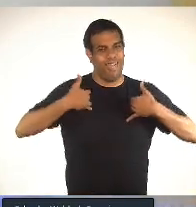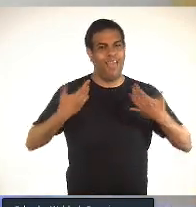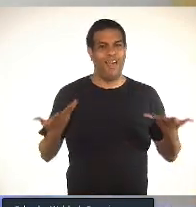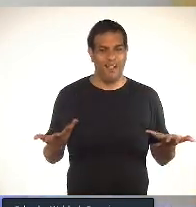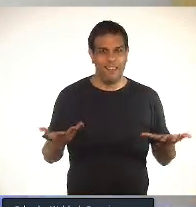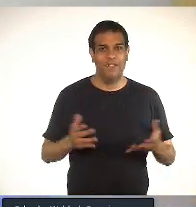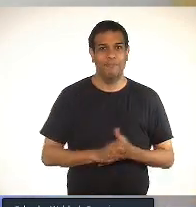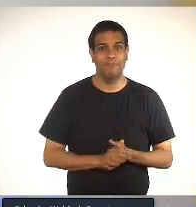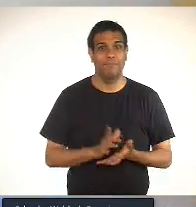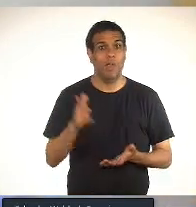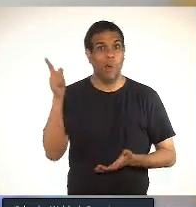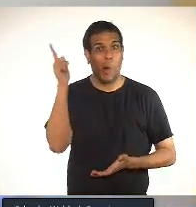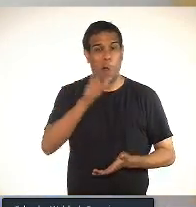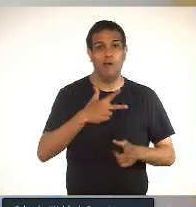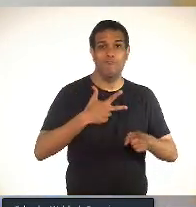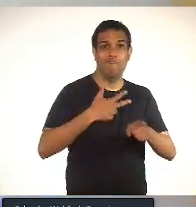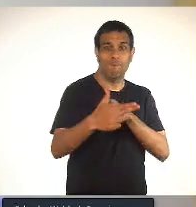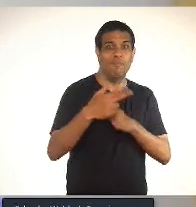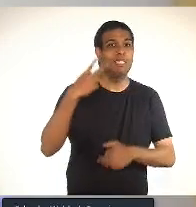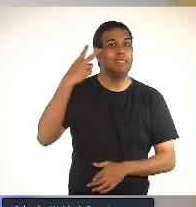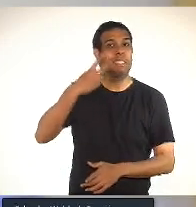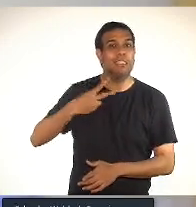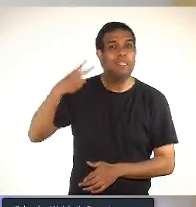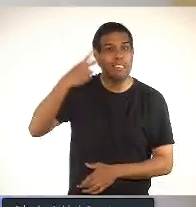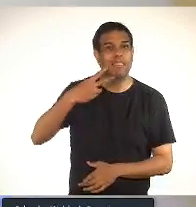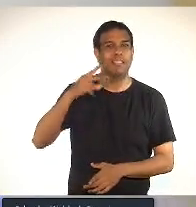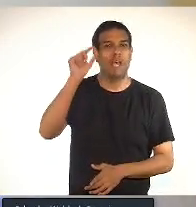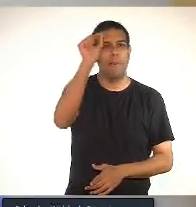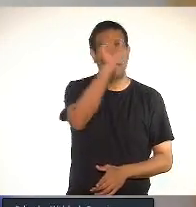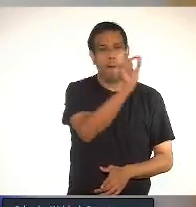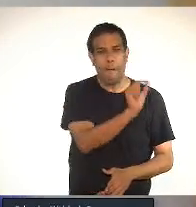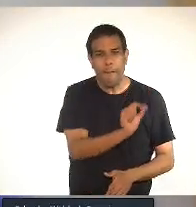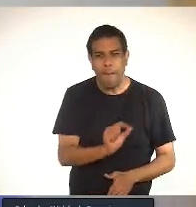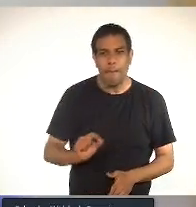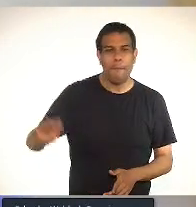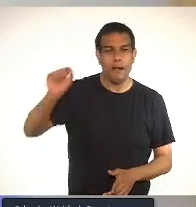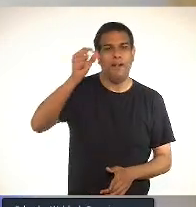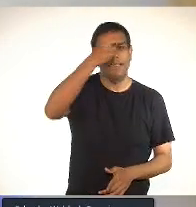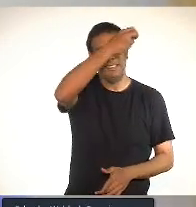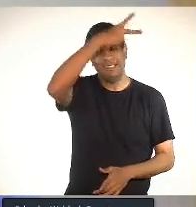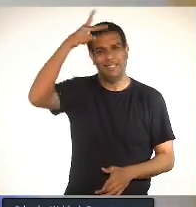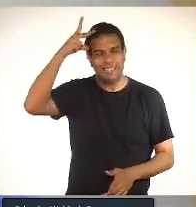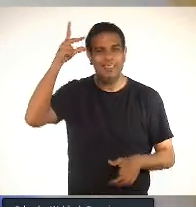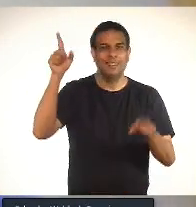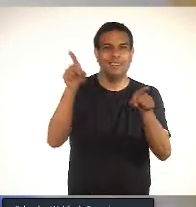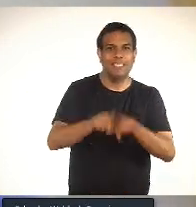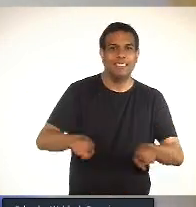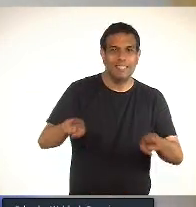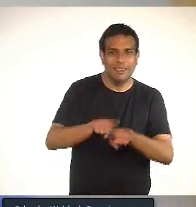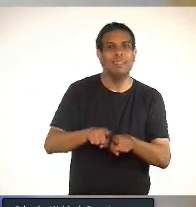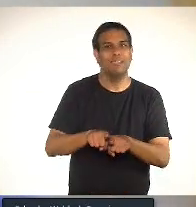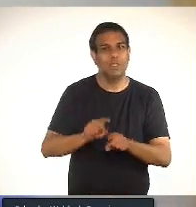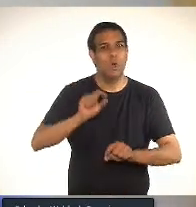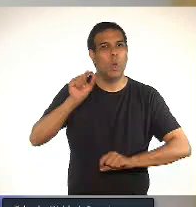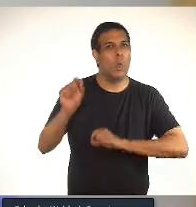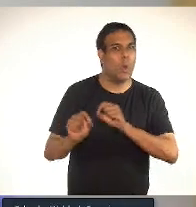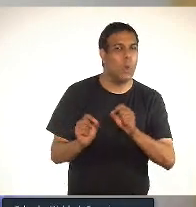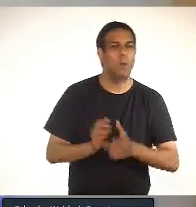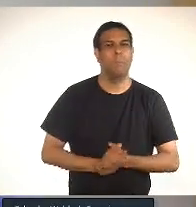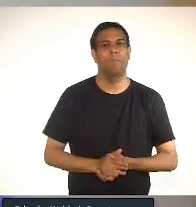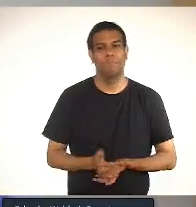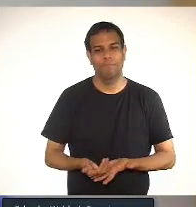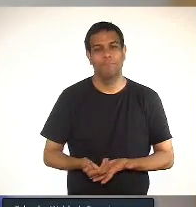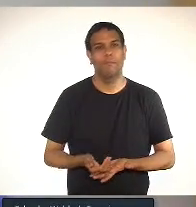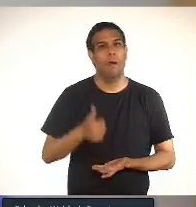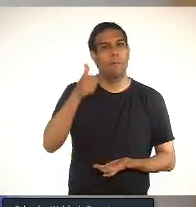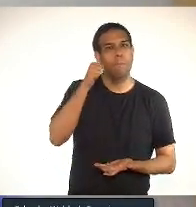a eleitos e eleitas negros em diferentes municípios brasileiros, como também a candidatos eleitos, candidatos